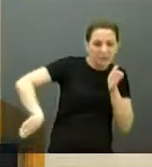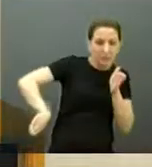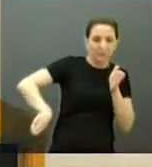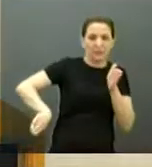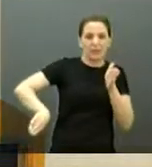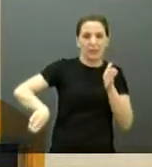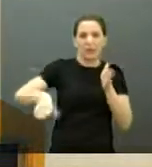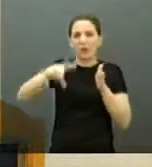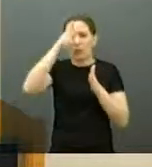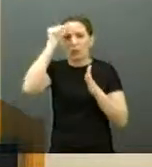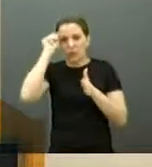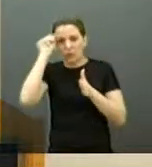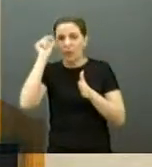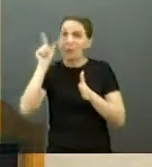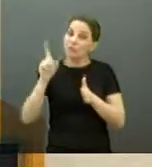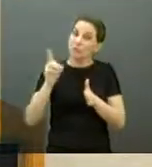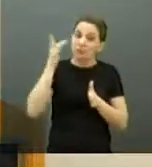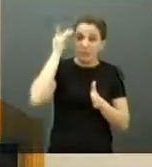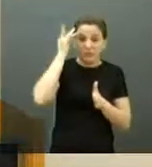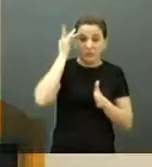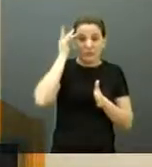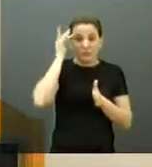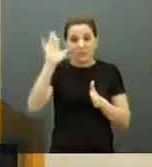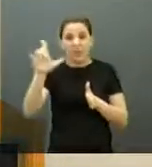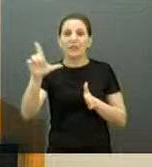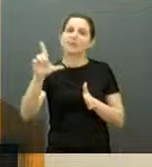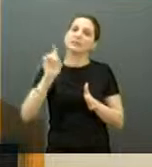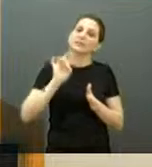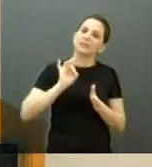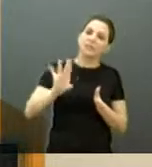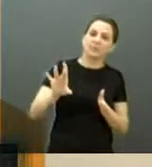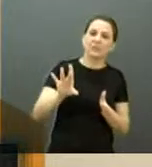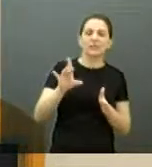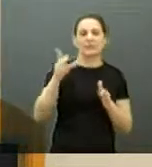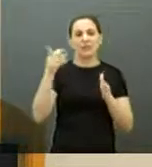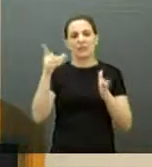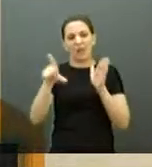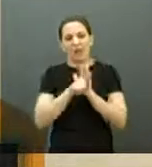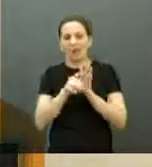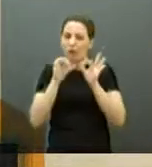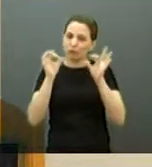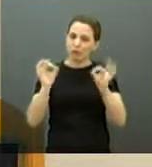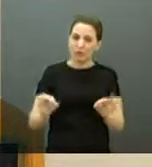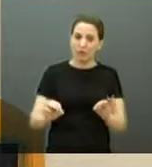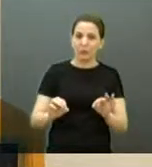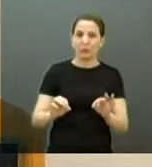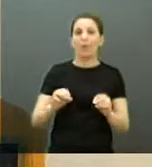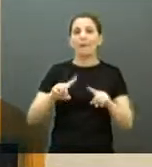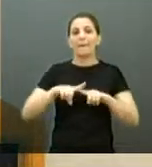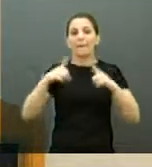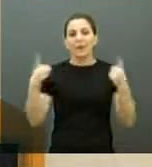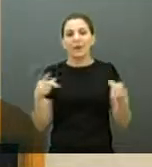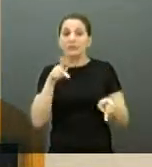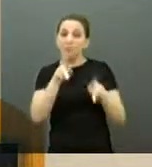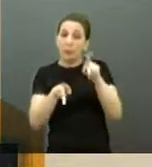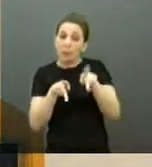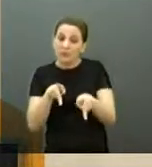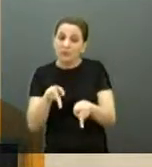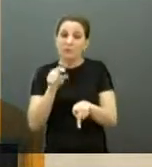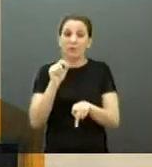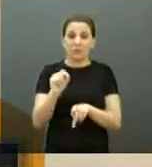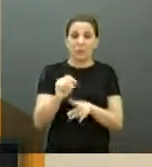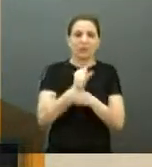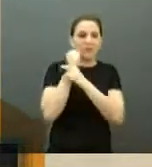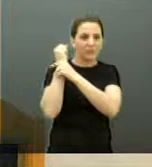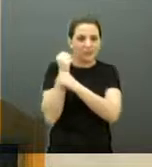caminho legal da coleta dessa assinatura existe ou não existe. O que eu quero dizer é que se a população não se mobilizar para também